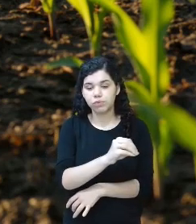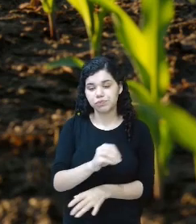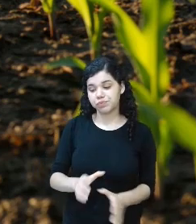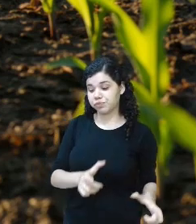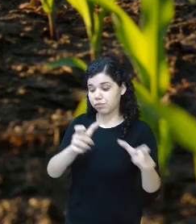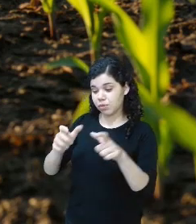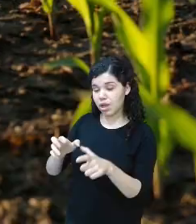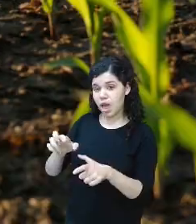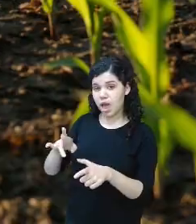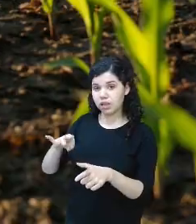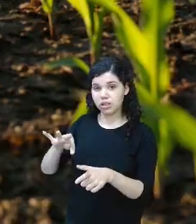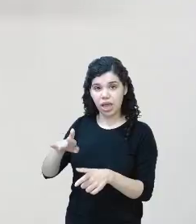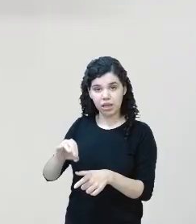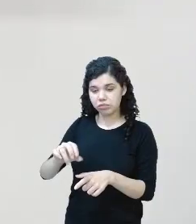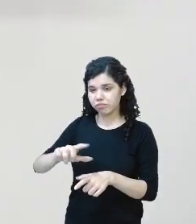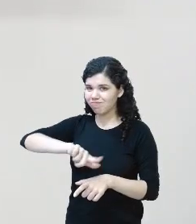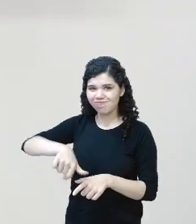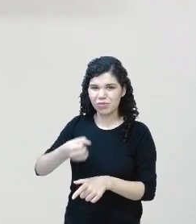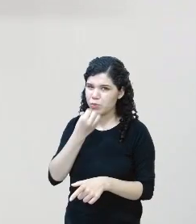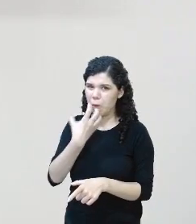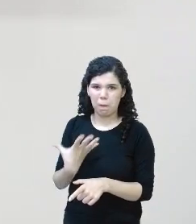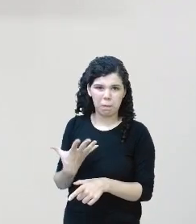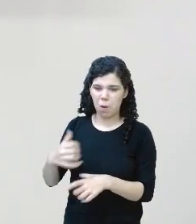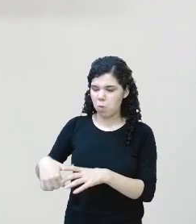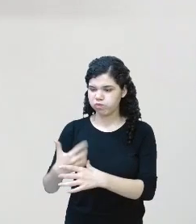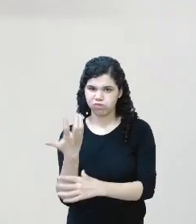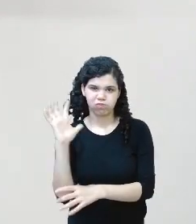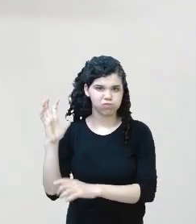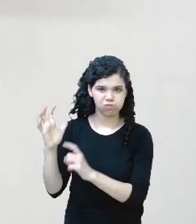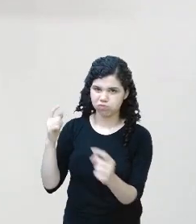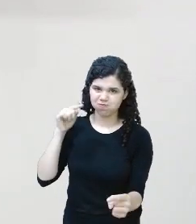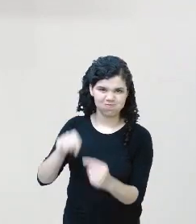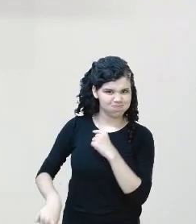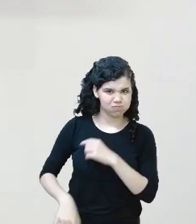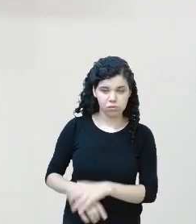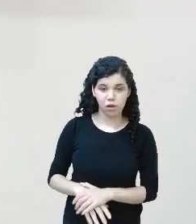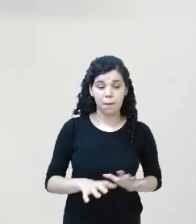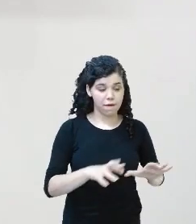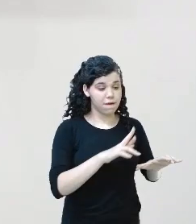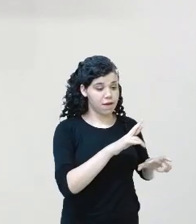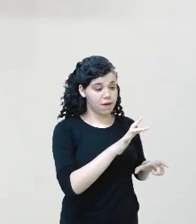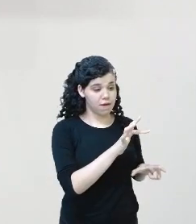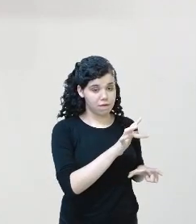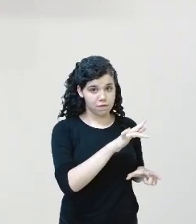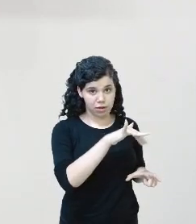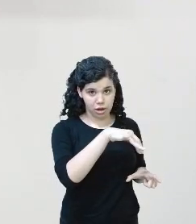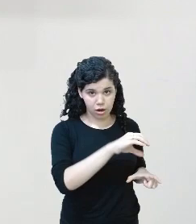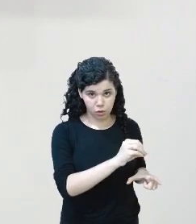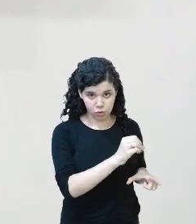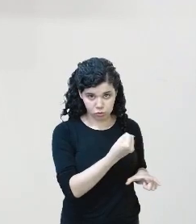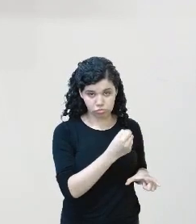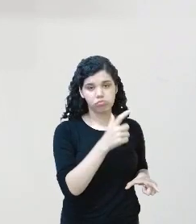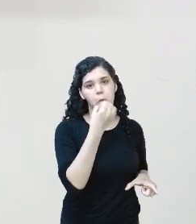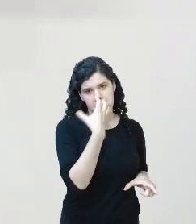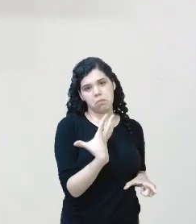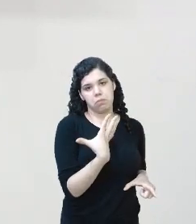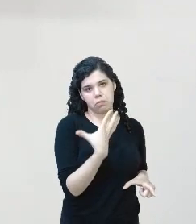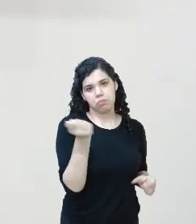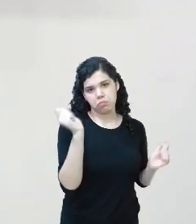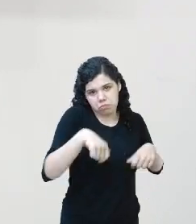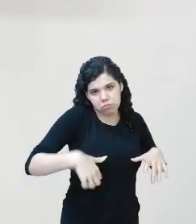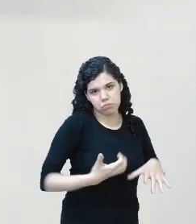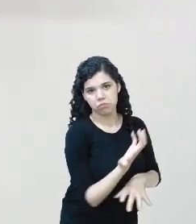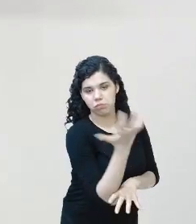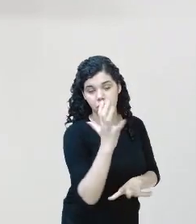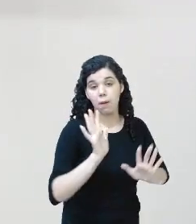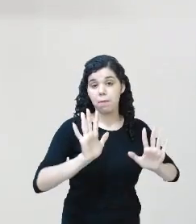estéril, é porque não é legal para plantação, tá? Já os francos não. Os francos são beleza, pode